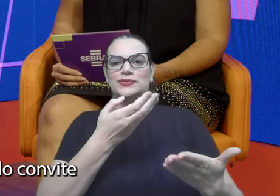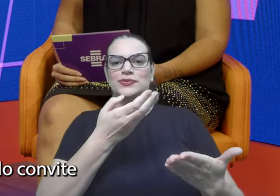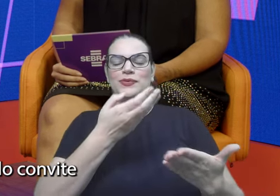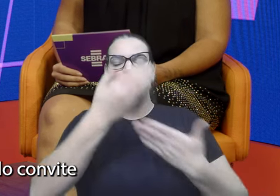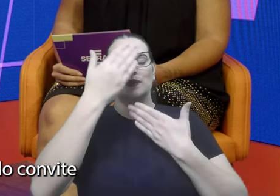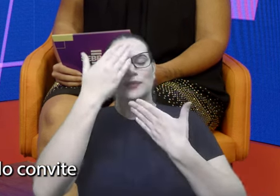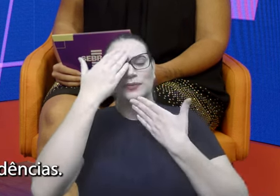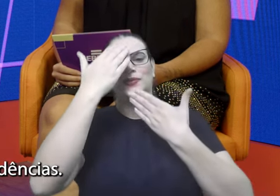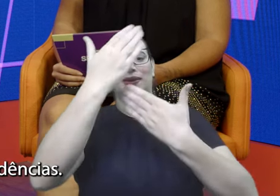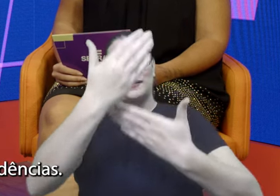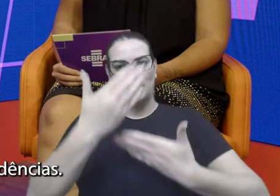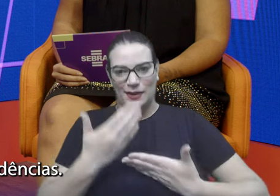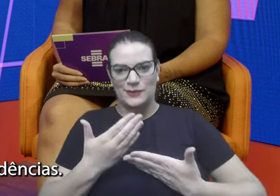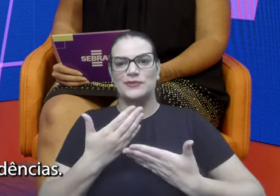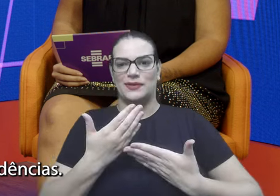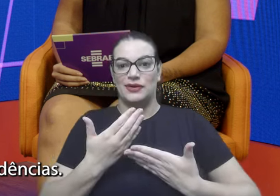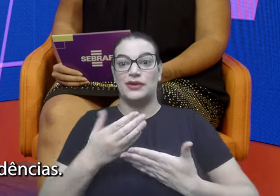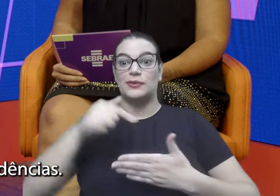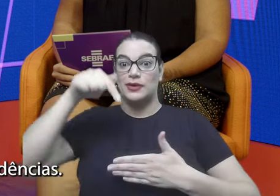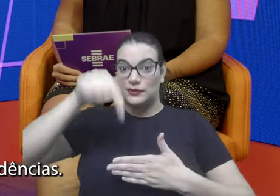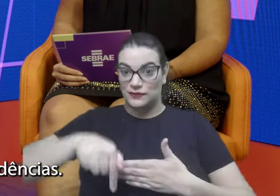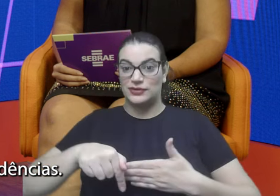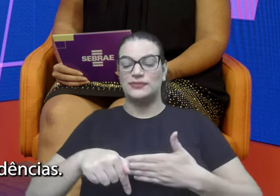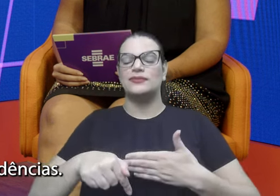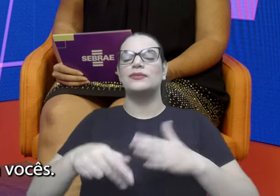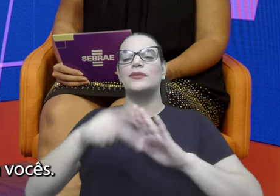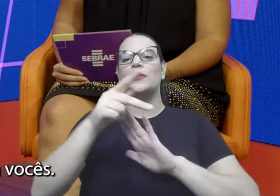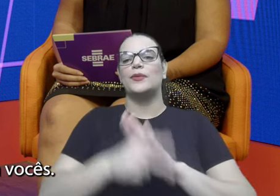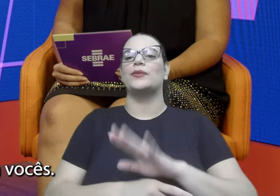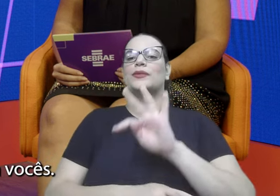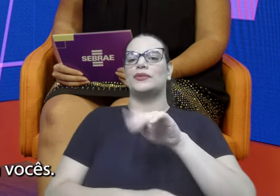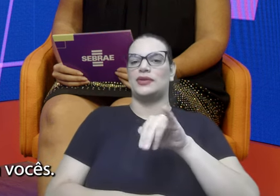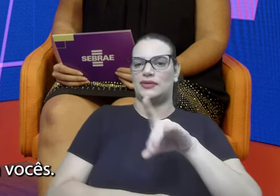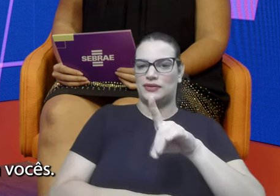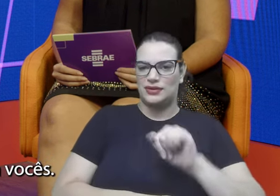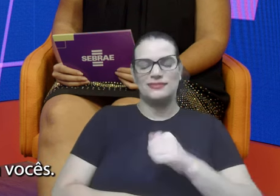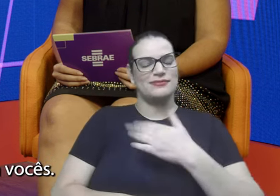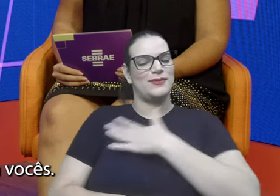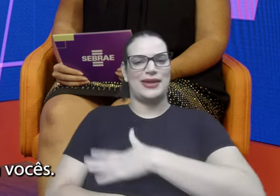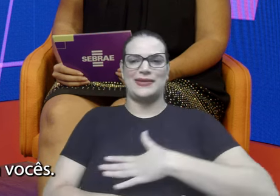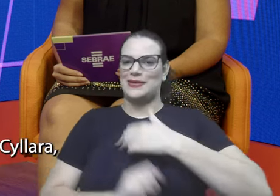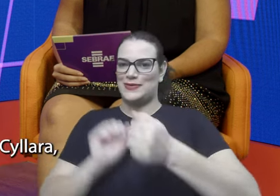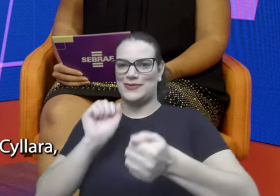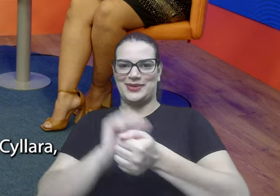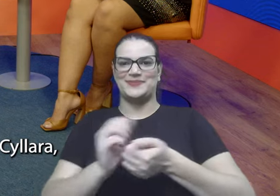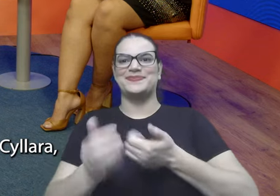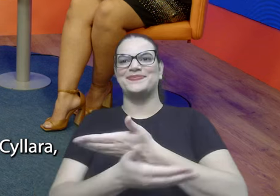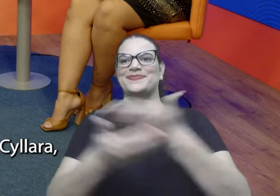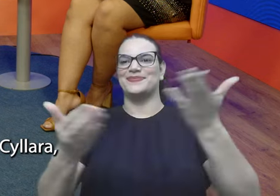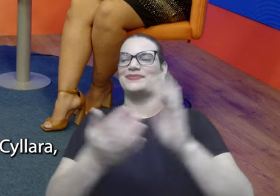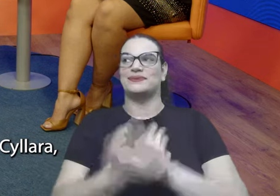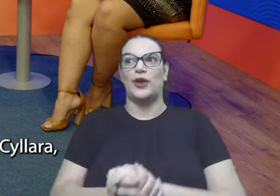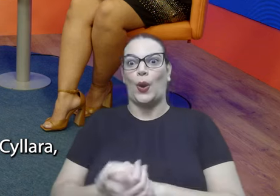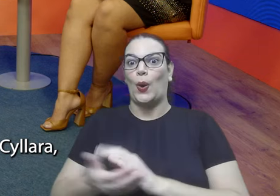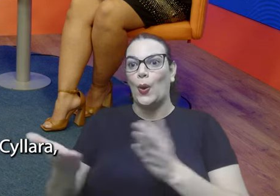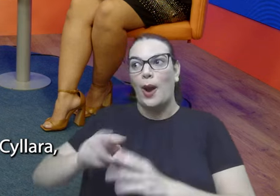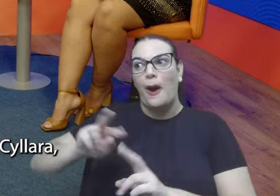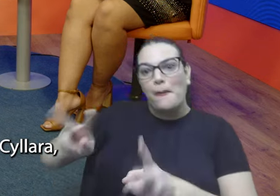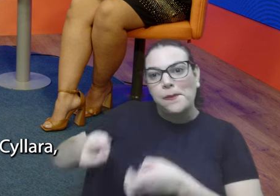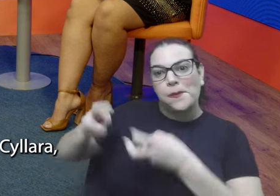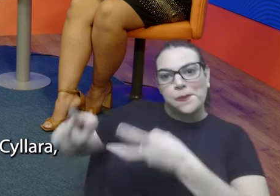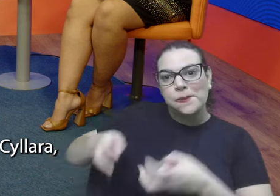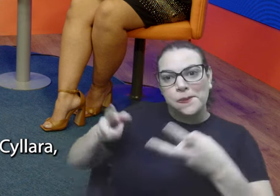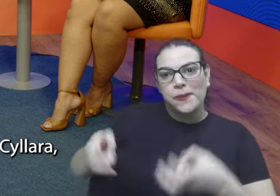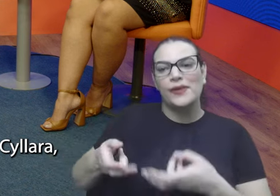muito obrigada pelo convite para participar do programa tendências é uma satisfação estar aqui com vocês ah hoje a gente vai extrair tudo de